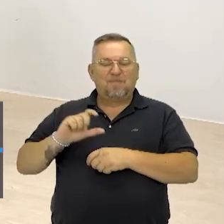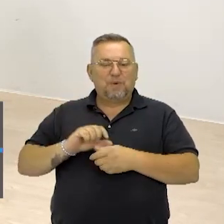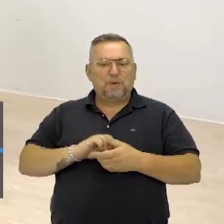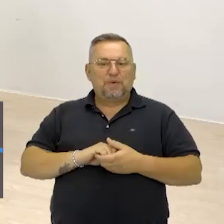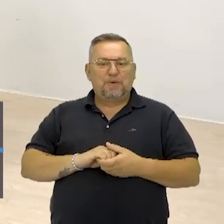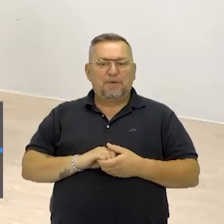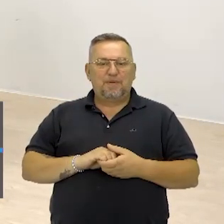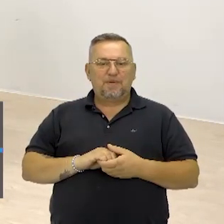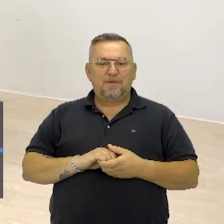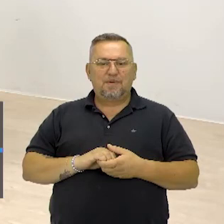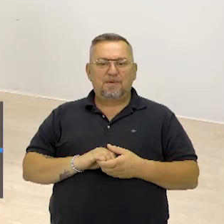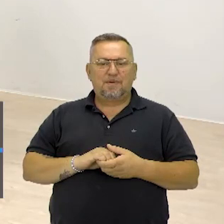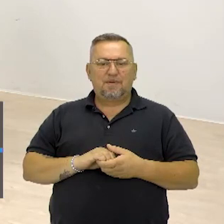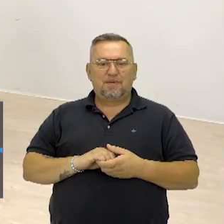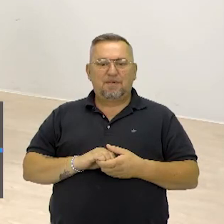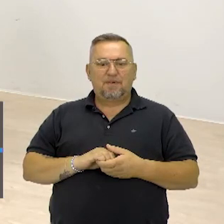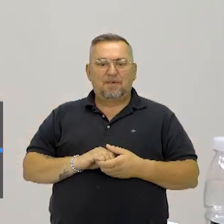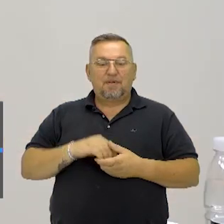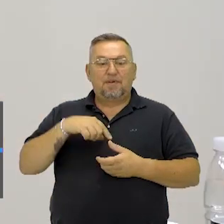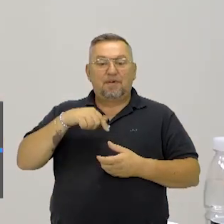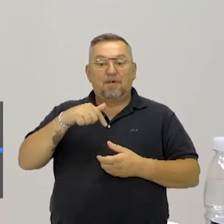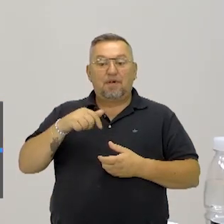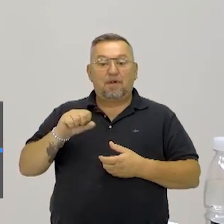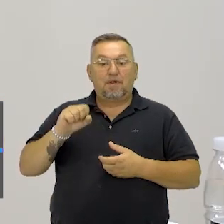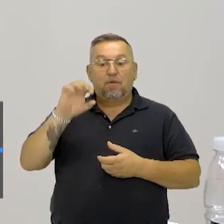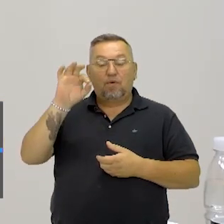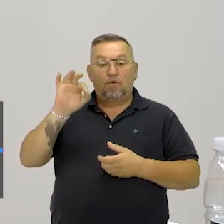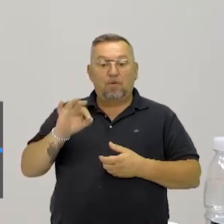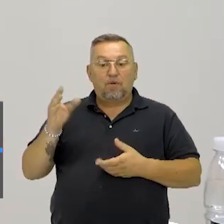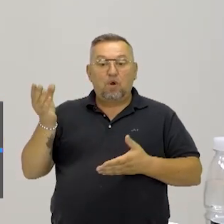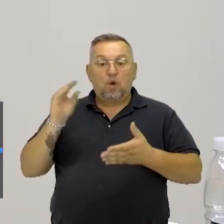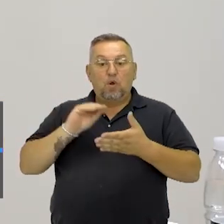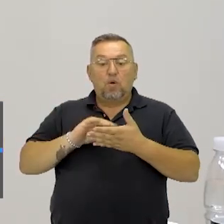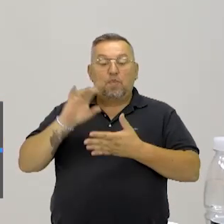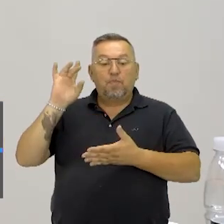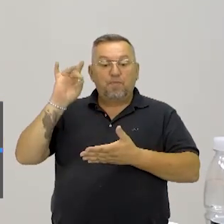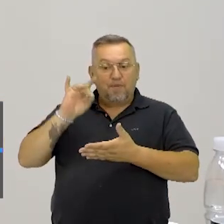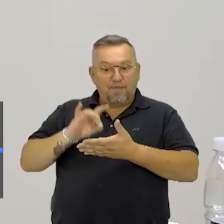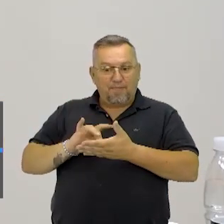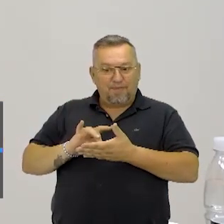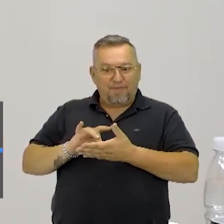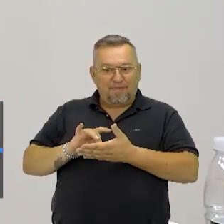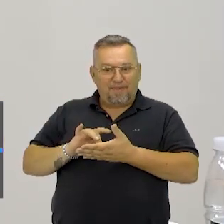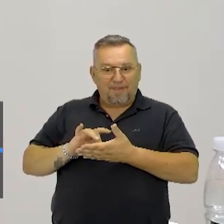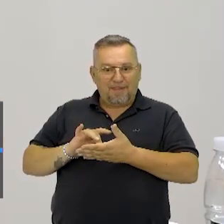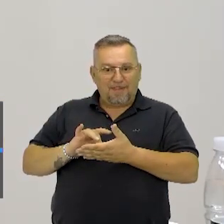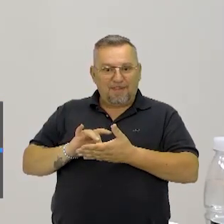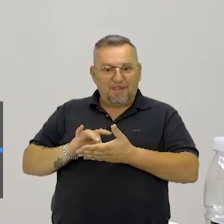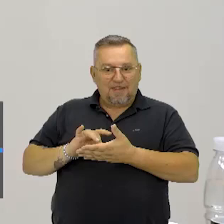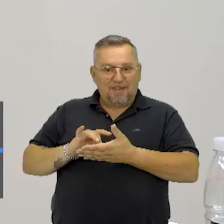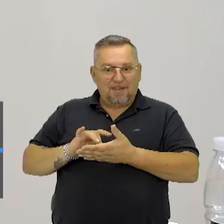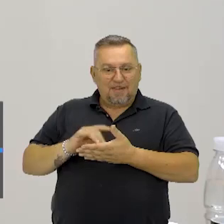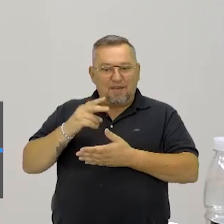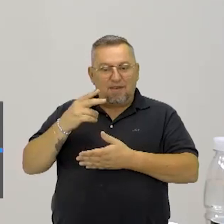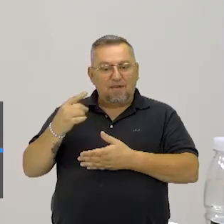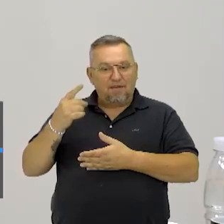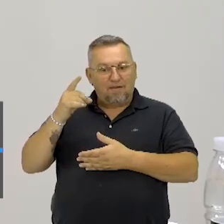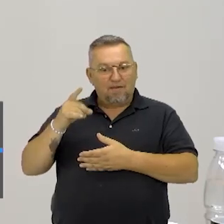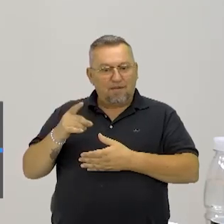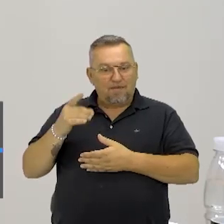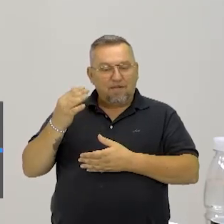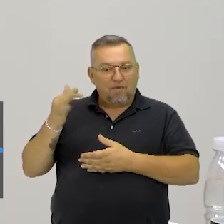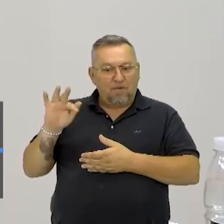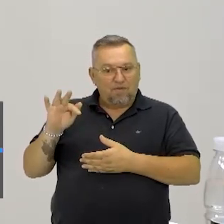falso, né? 78% colocaram como verdadeiro, né, informação verdadeira, e 21%